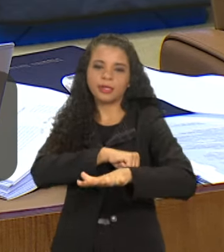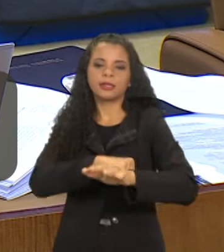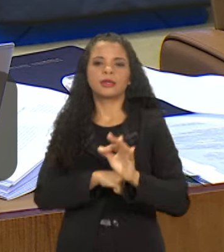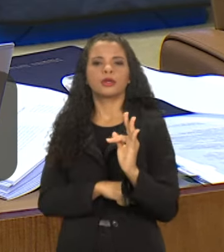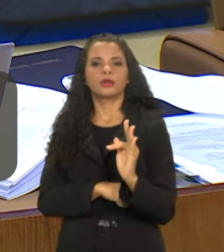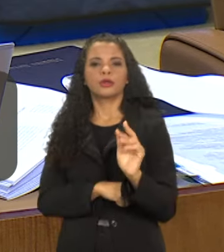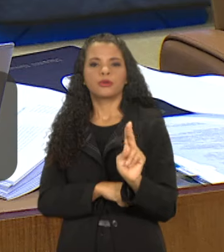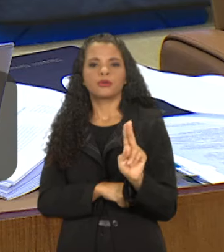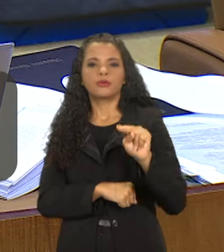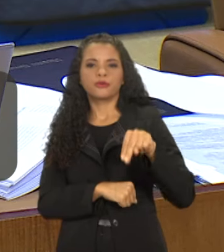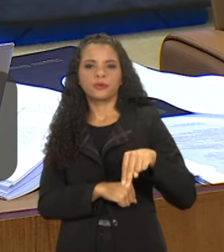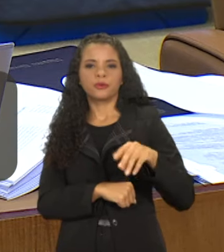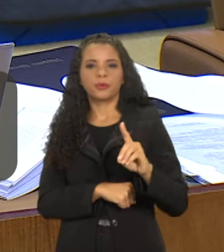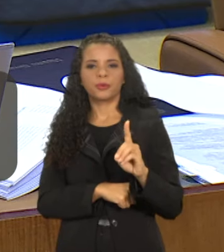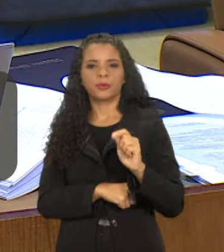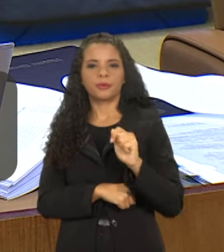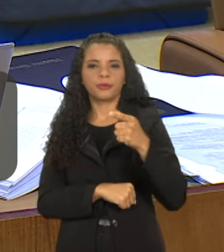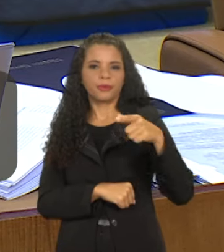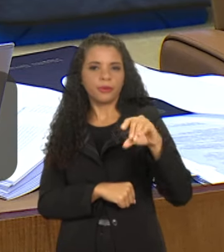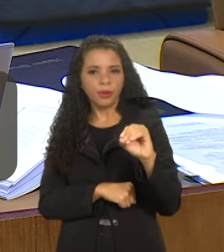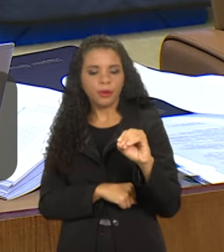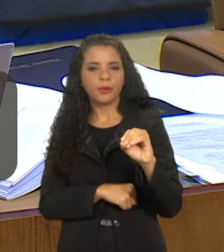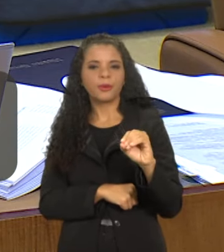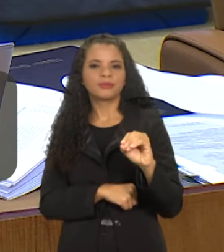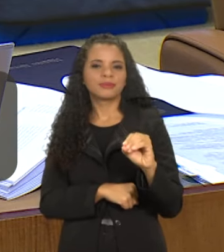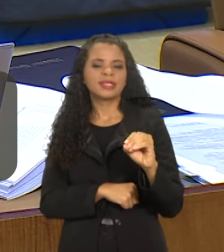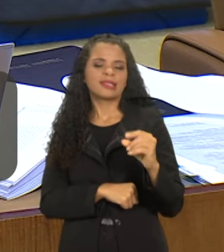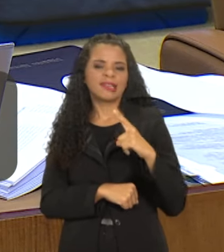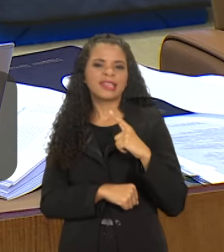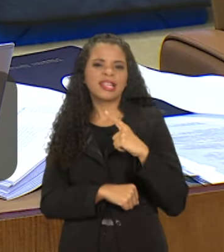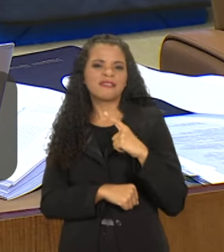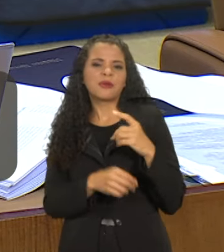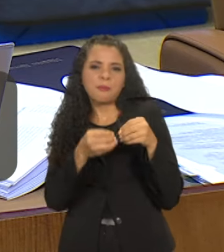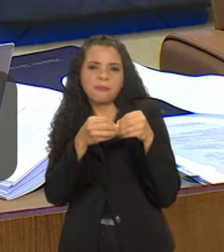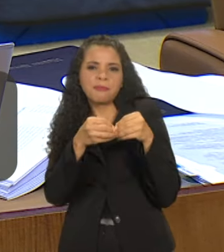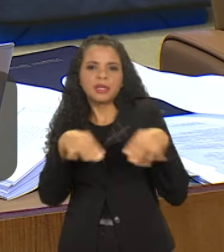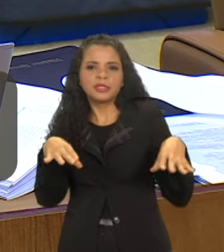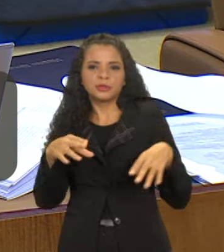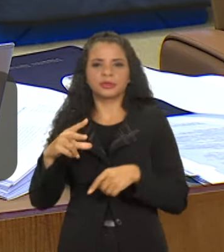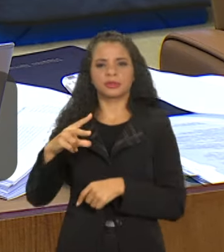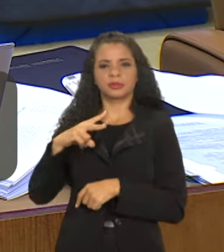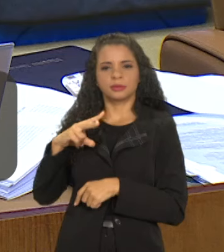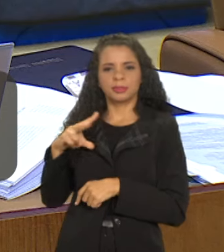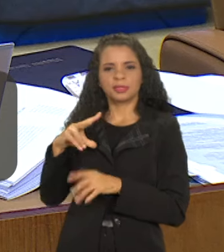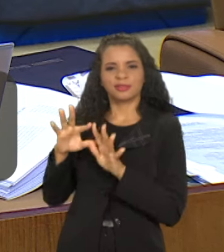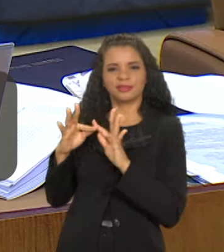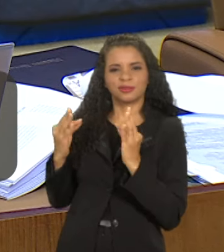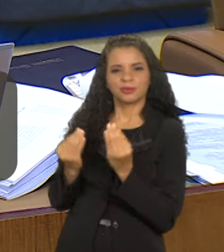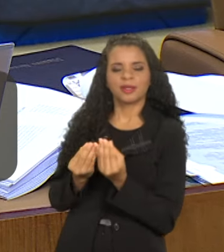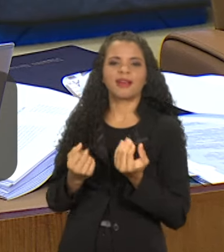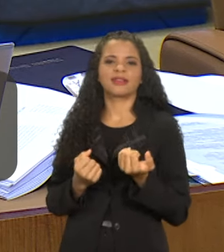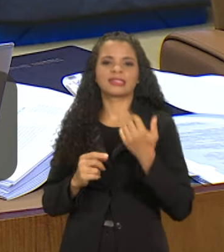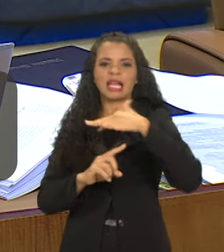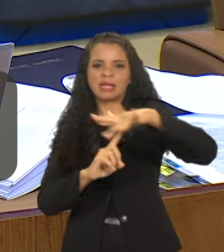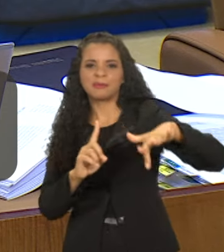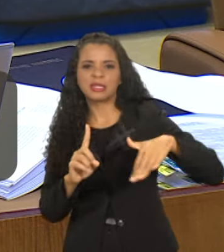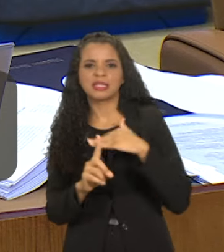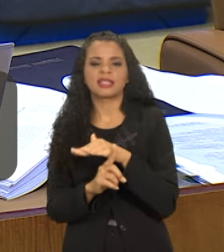com inúmeras perdas pessoais, ambientais e patrimoniais. Parabenizo